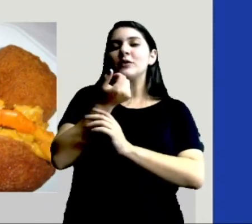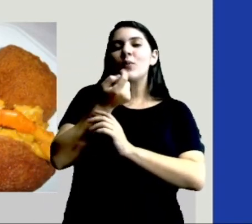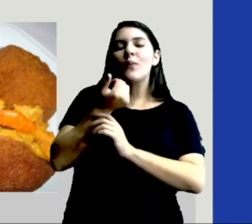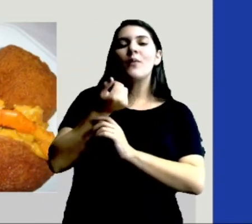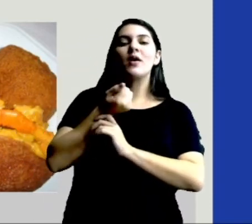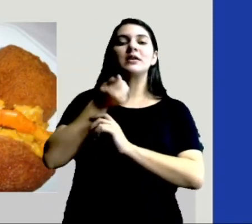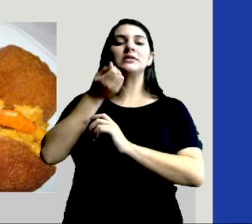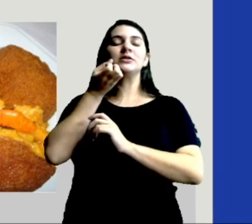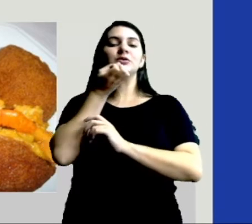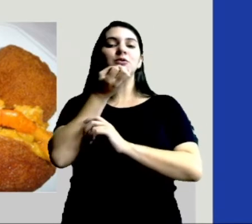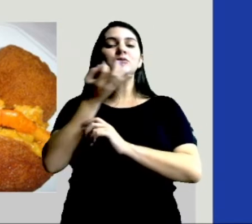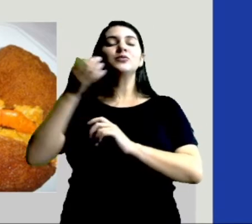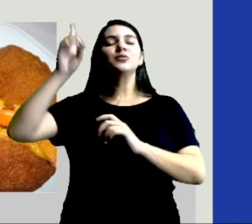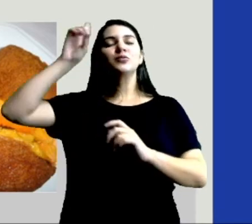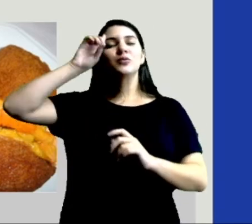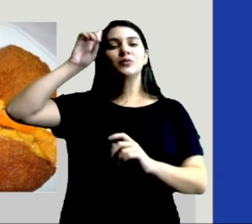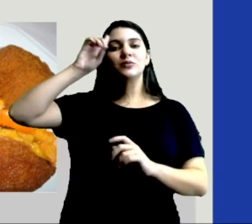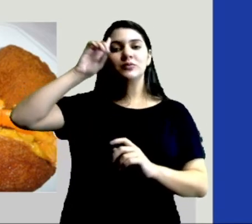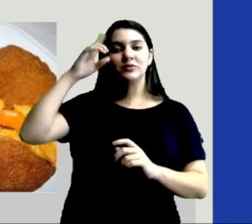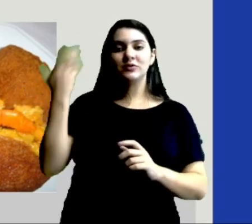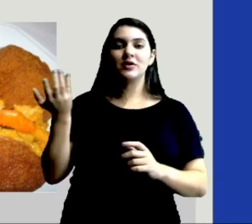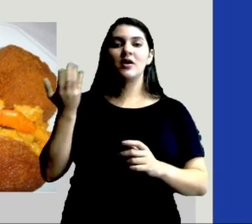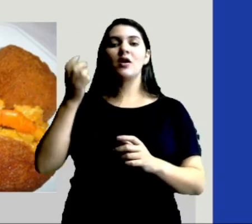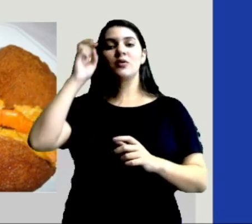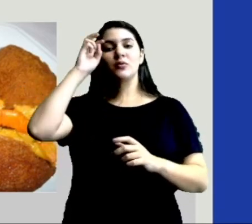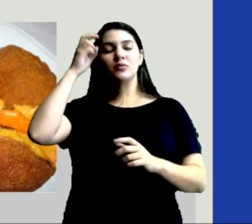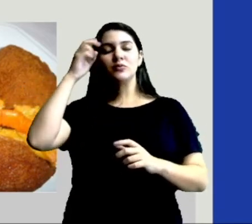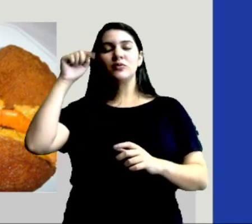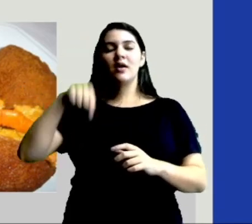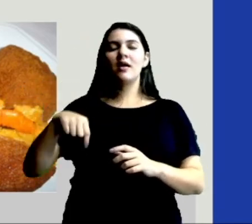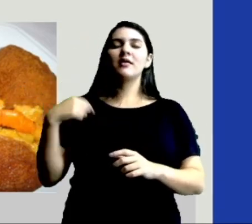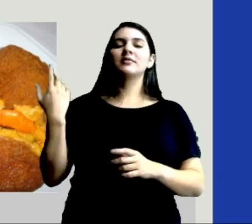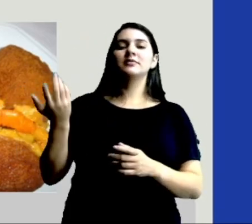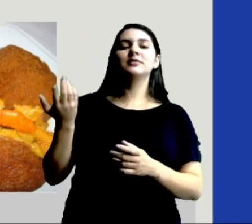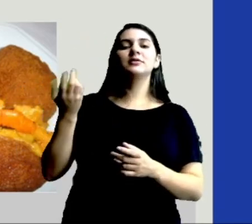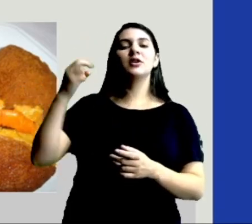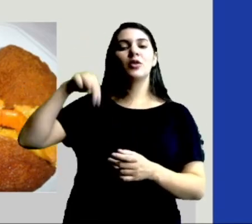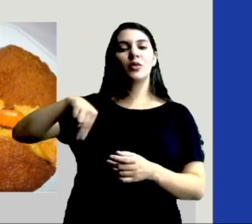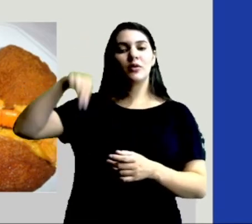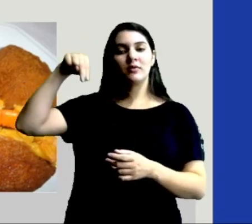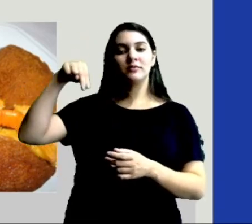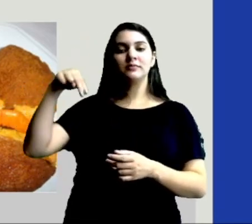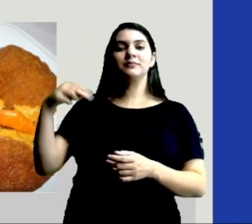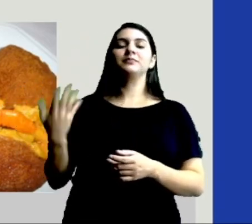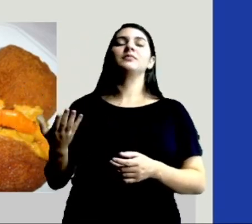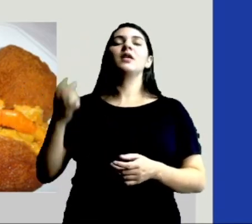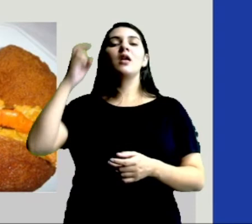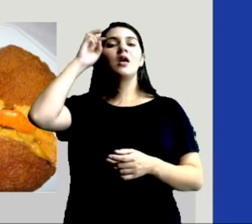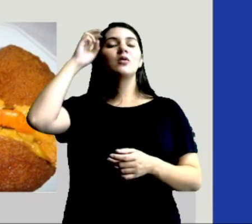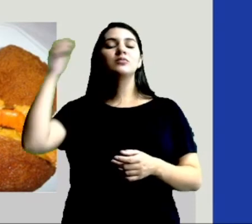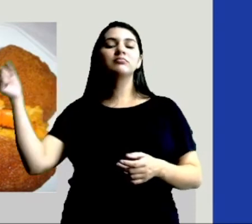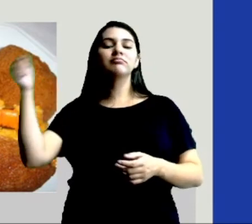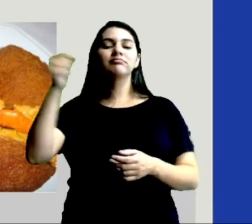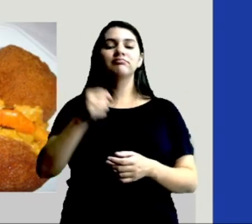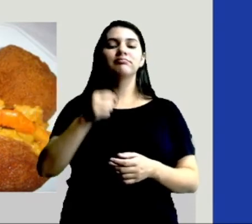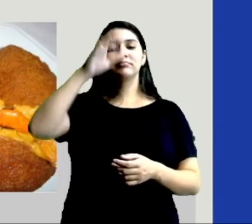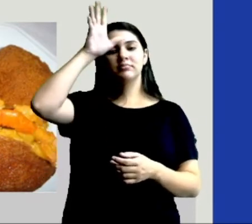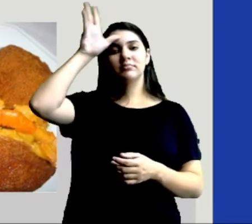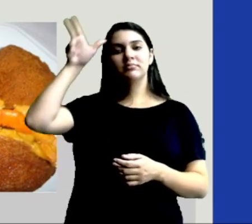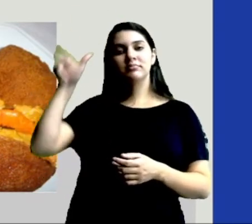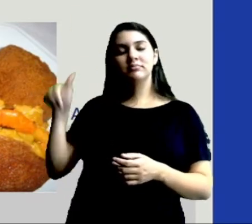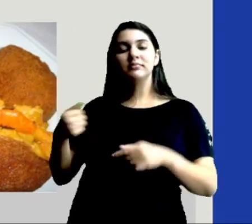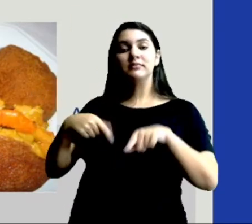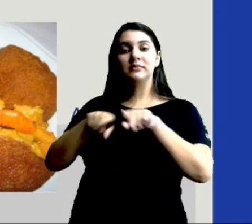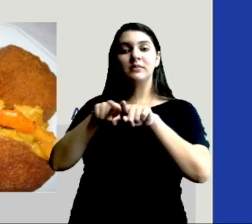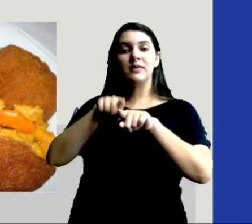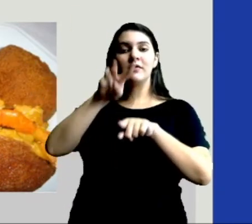é uma cultura nossa aqui do Nordeste, comer, é uma cultura trazida por africanos. Temos o